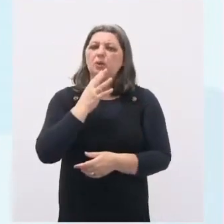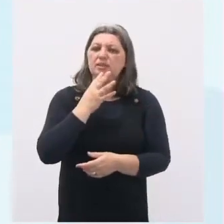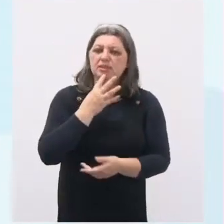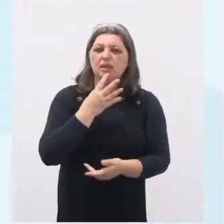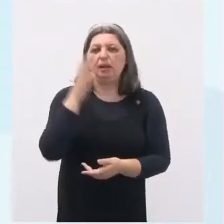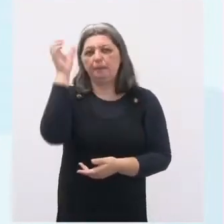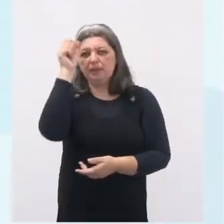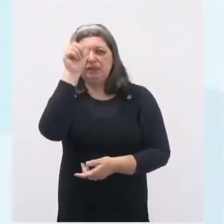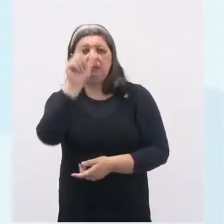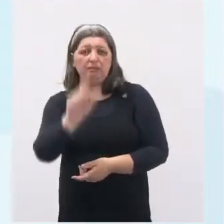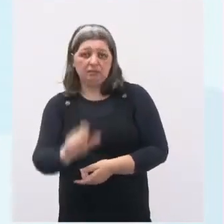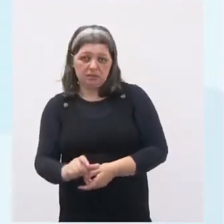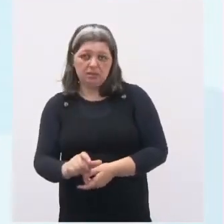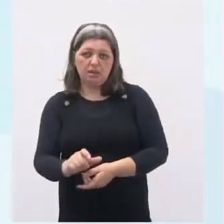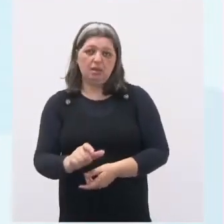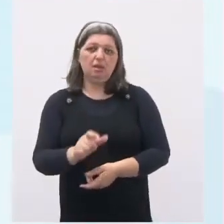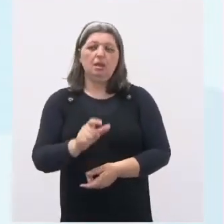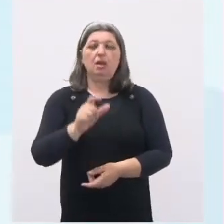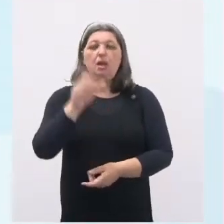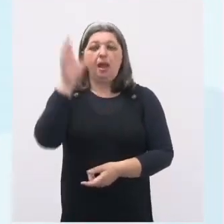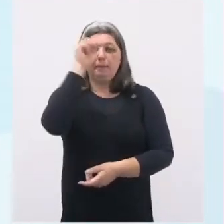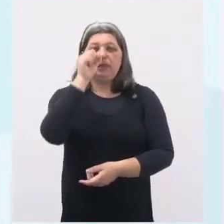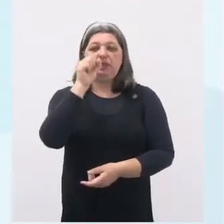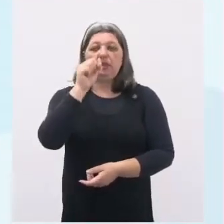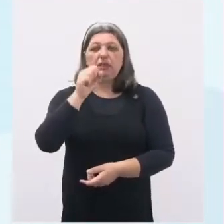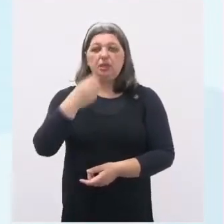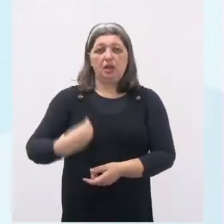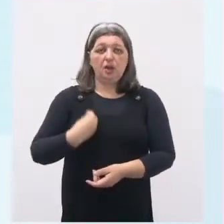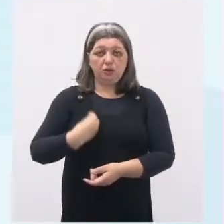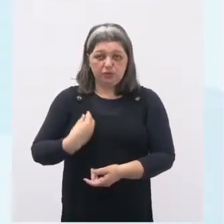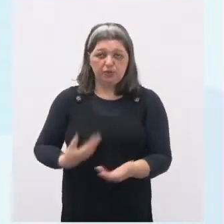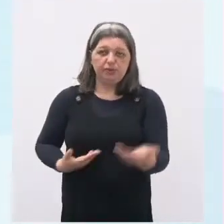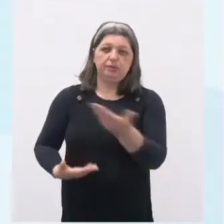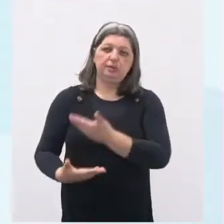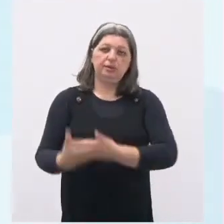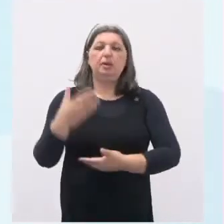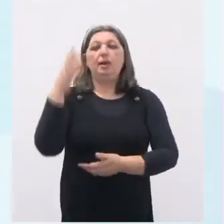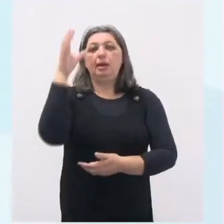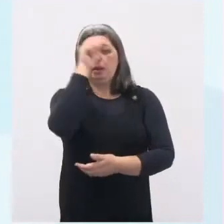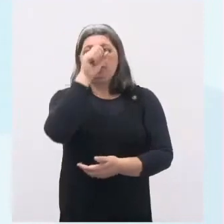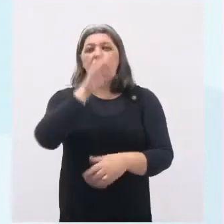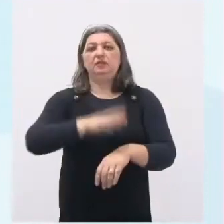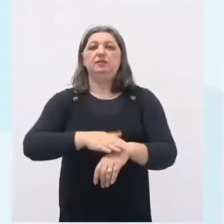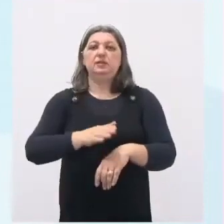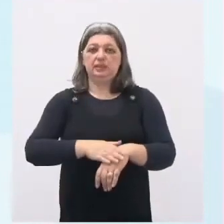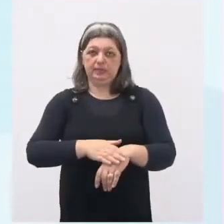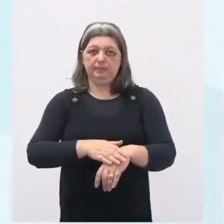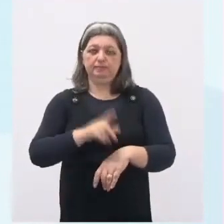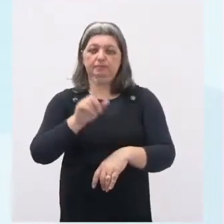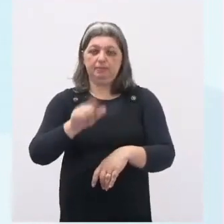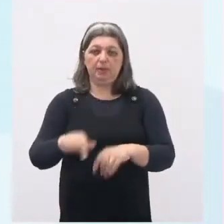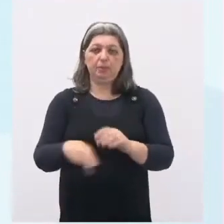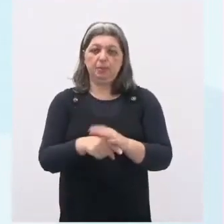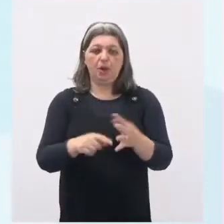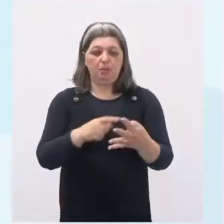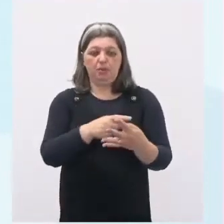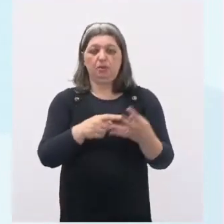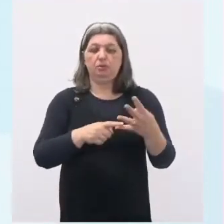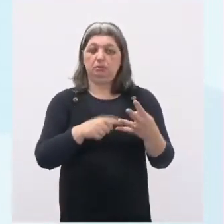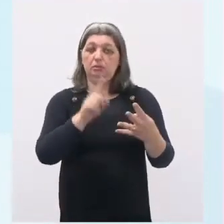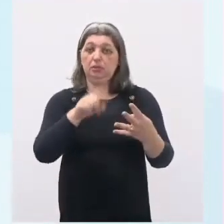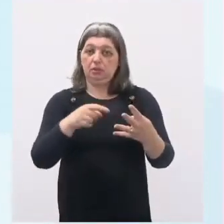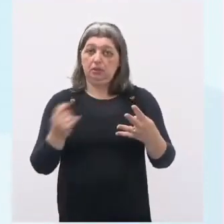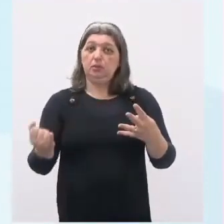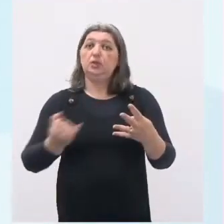aprender a ser, o aprender a conviver, o aprender a fazer, né, então são os pilares que também vão